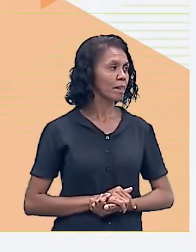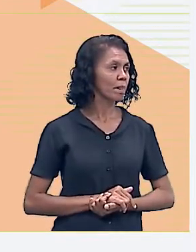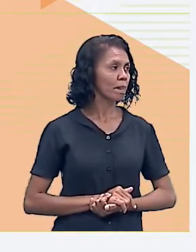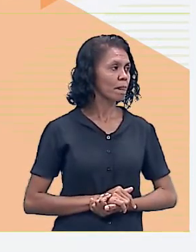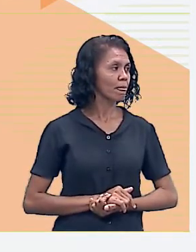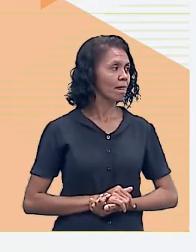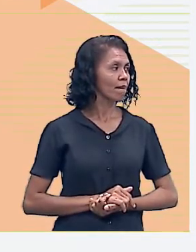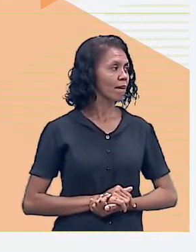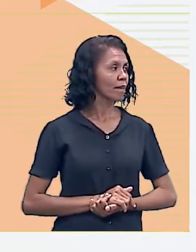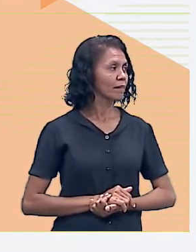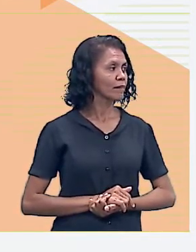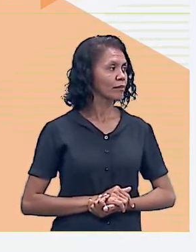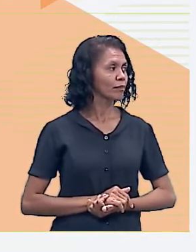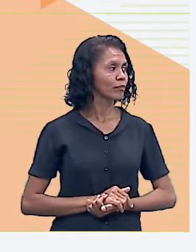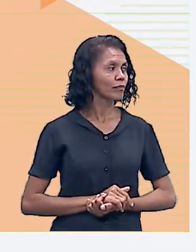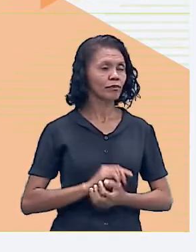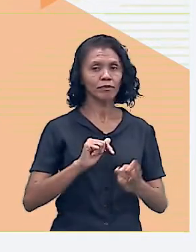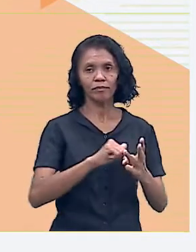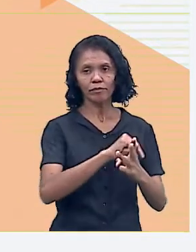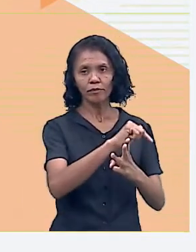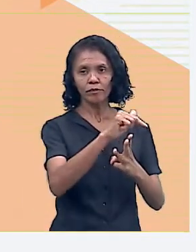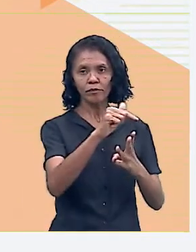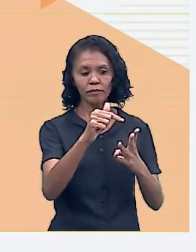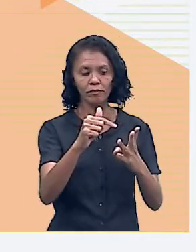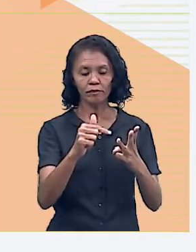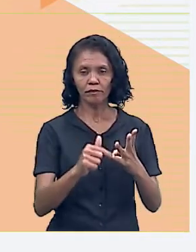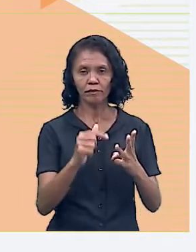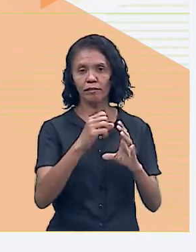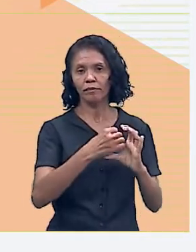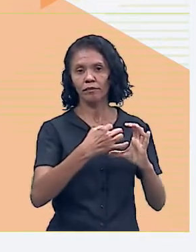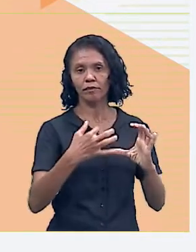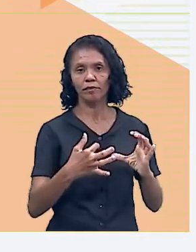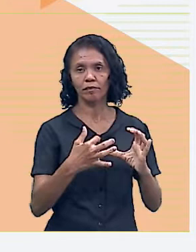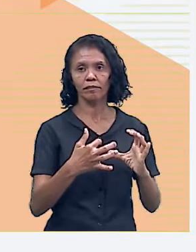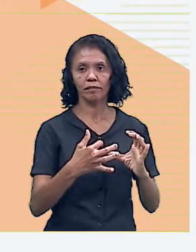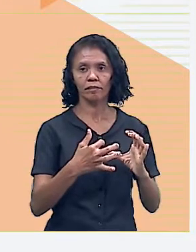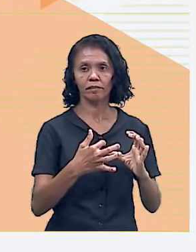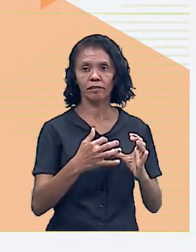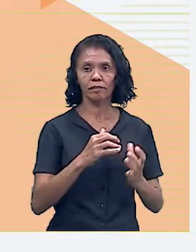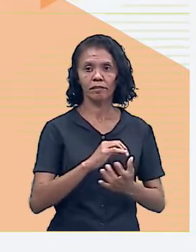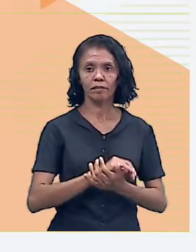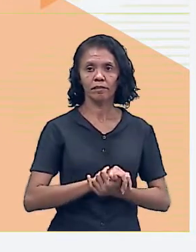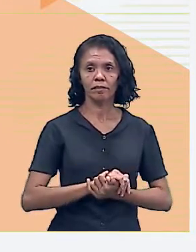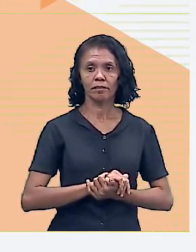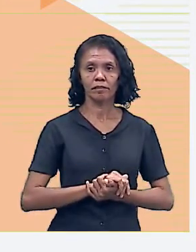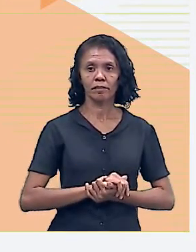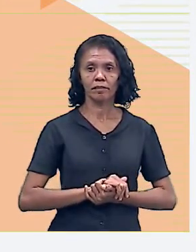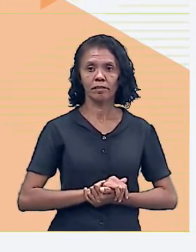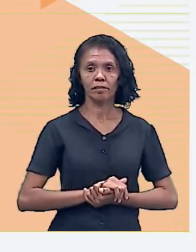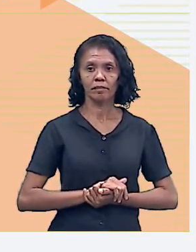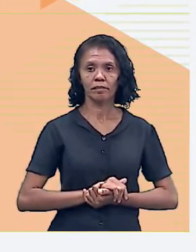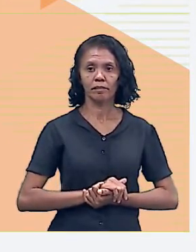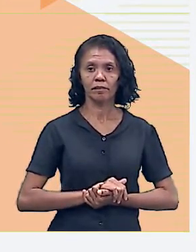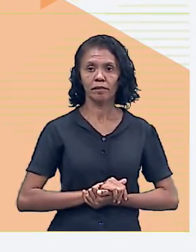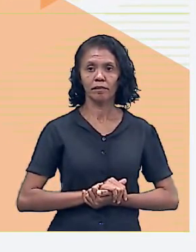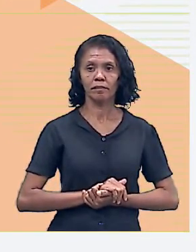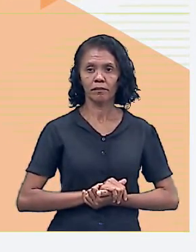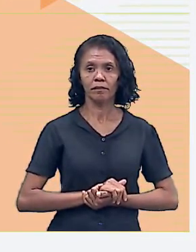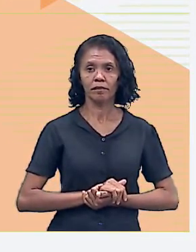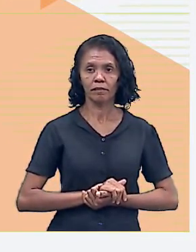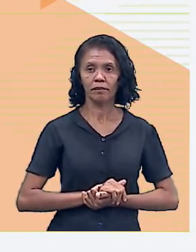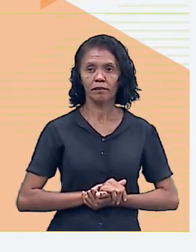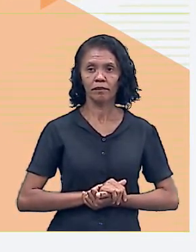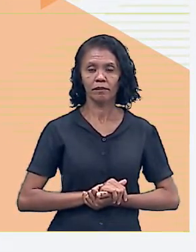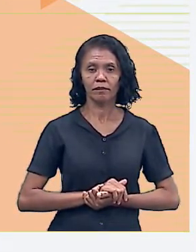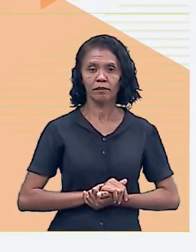dar continuidade aqui e aí são os três critérios que avaliam os repertórios de vocês professor se o